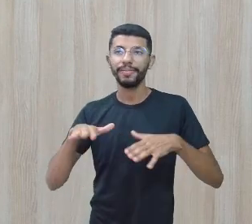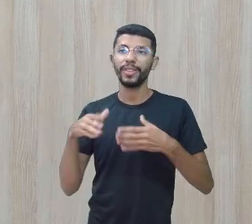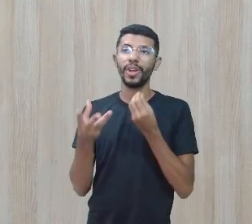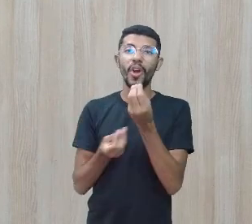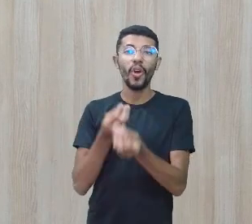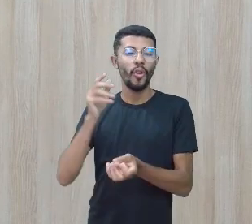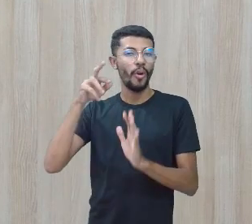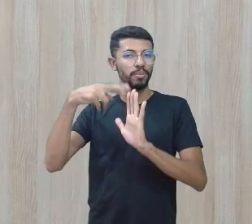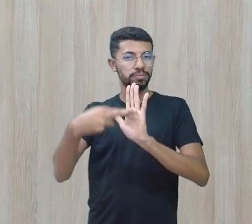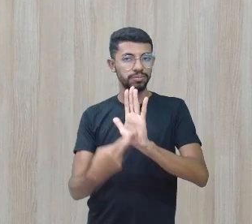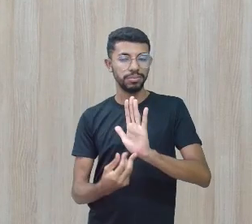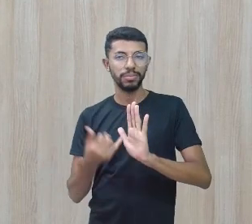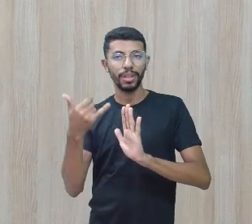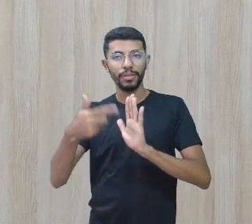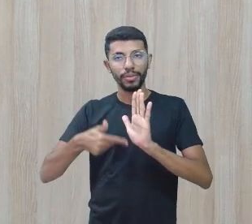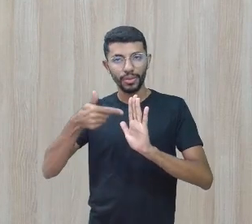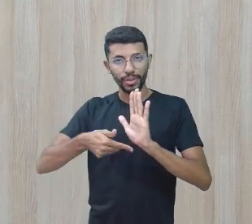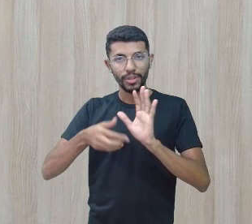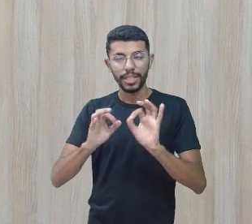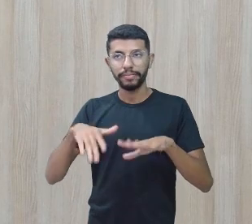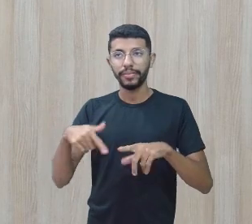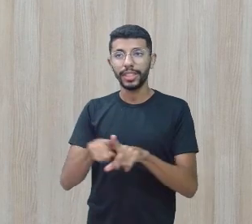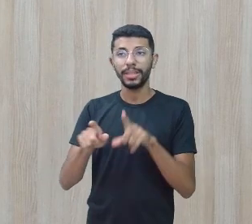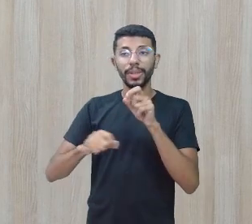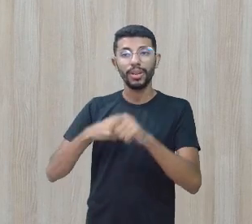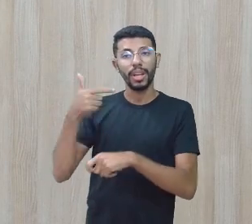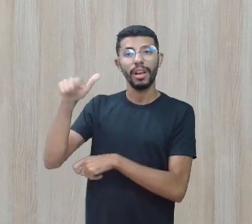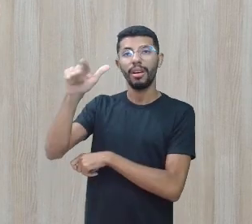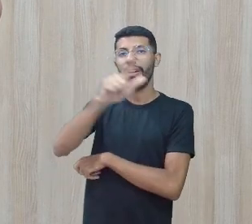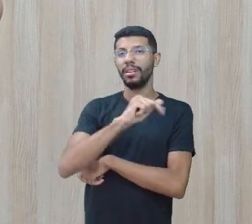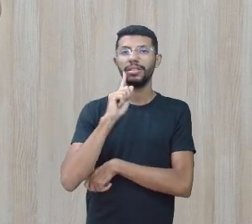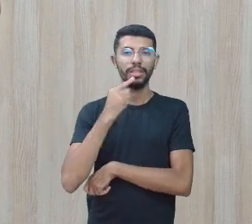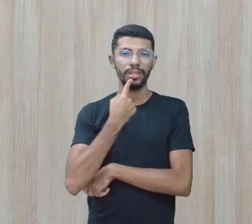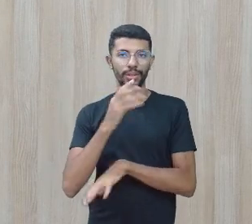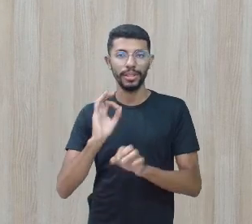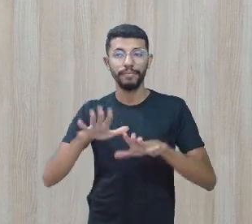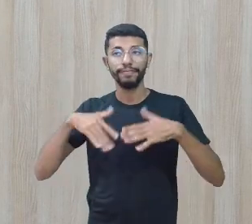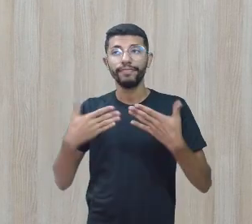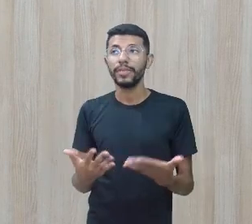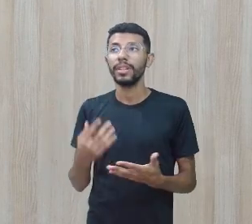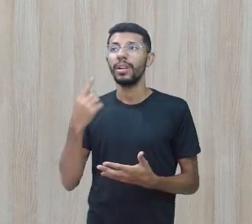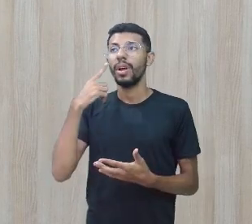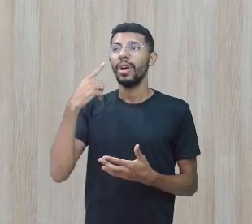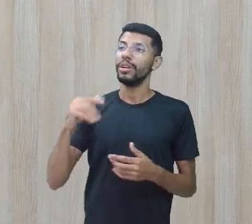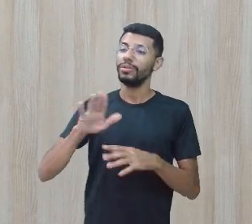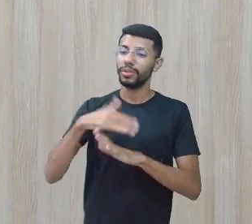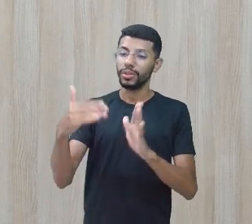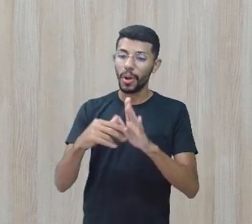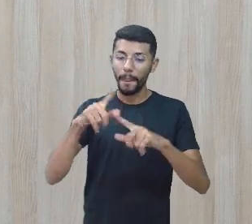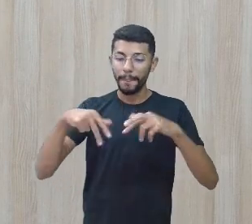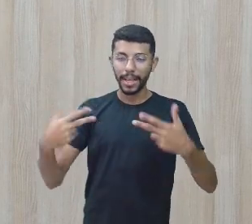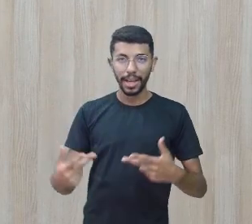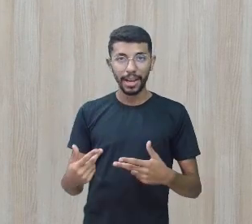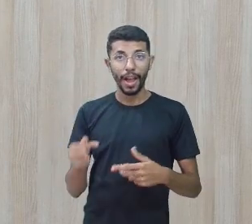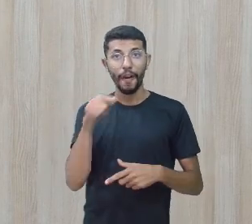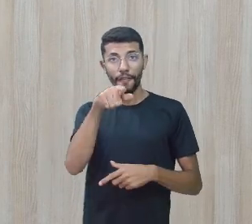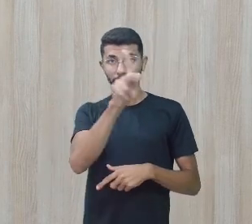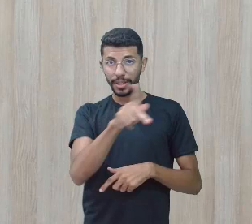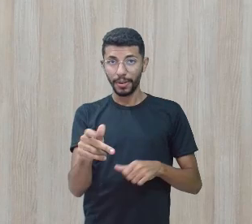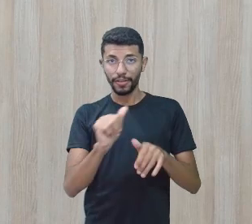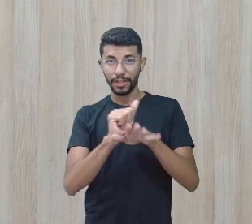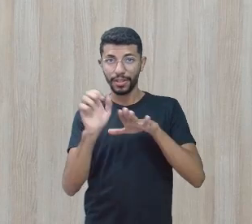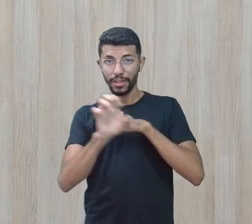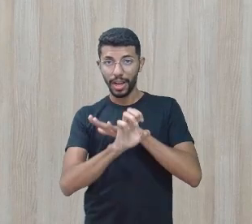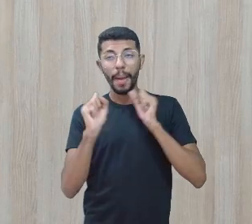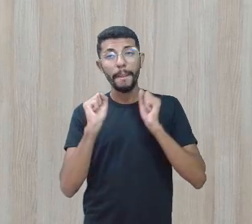são essas regras. E não só outros surdos. Todo esse material, professor do AE, você pode passar